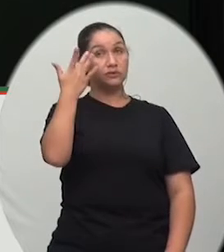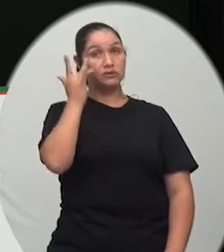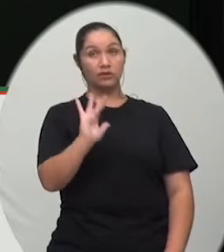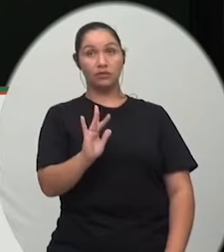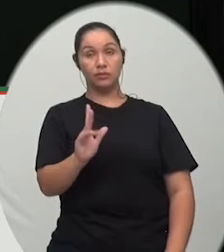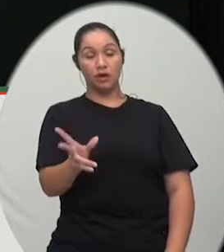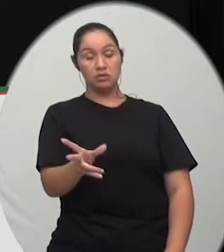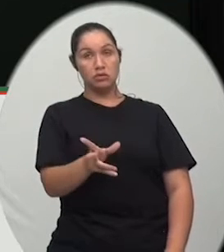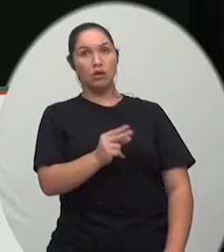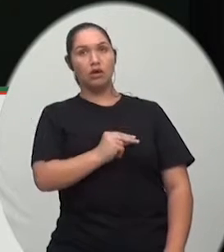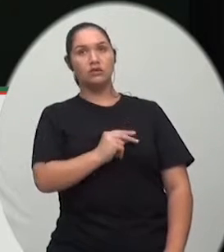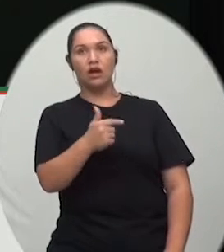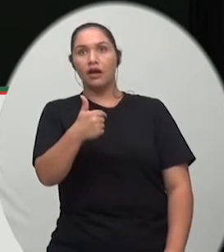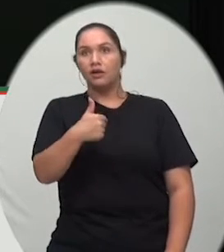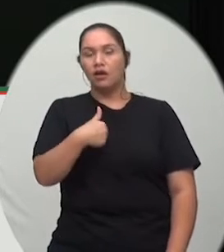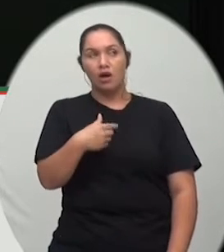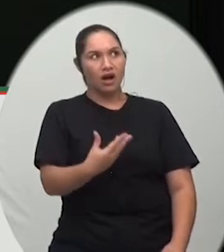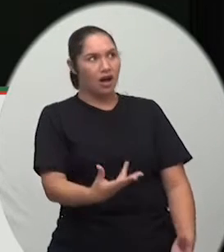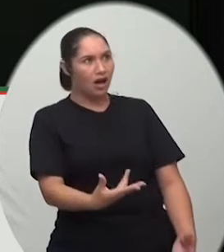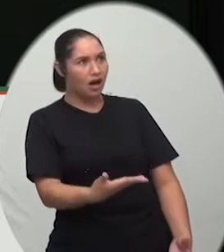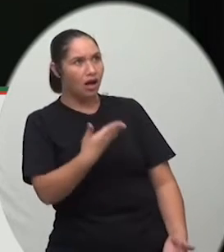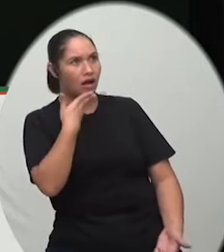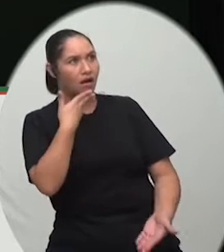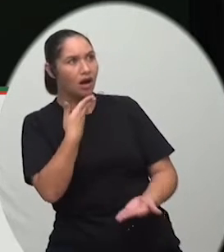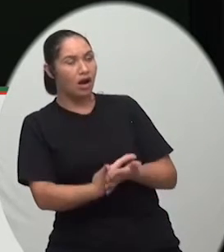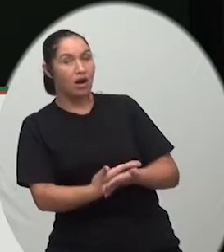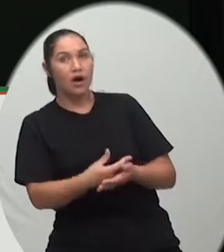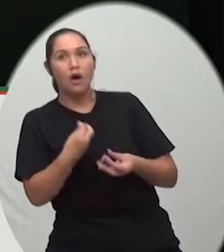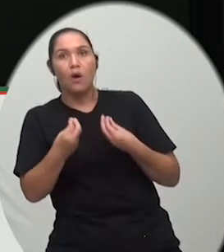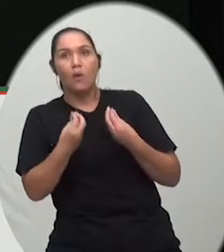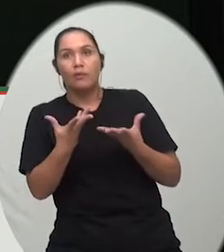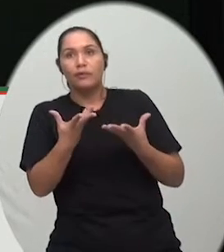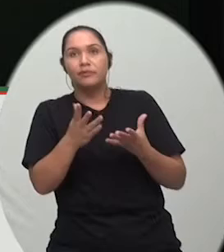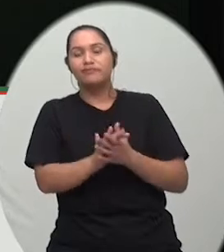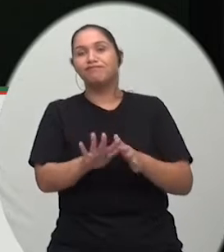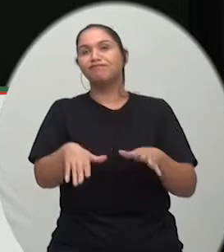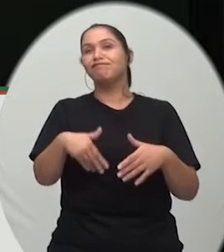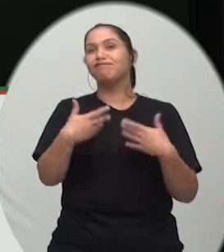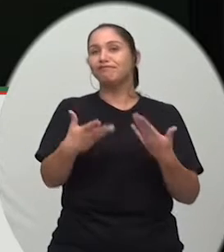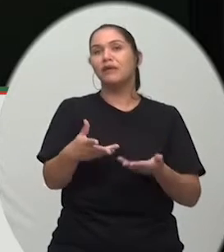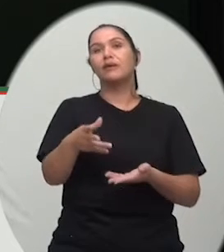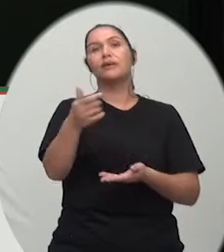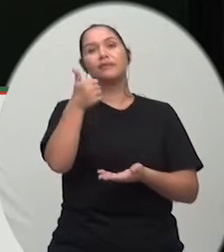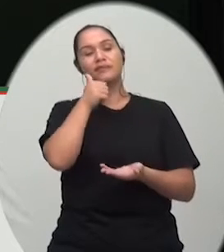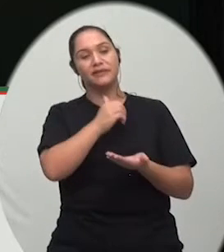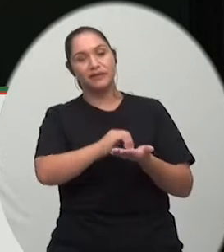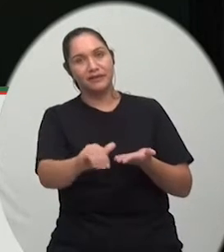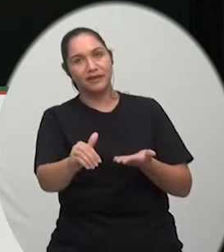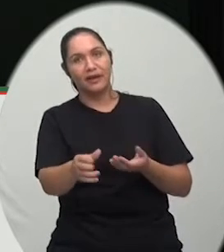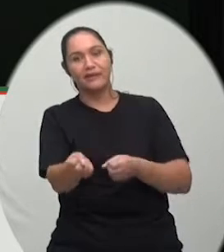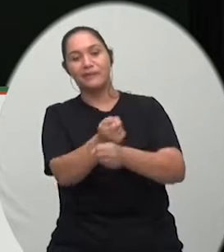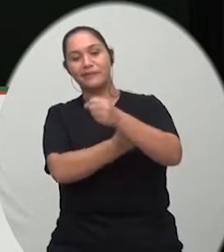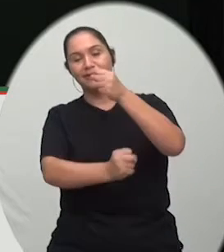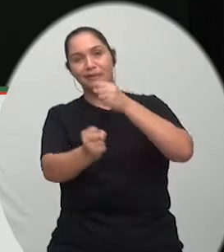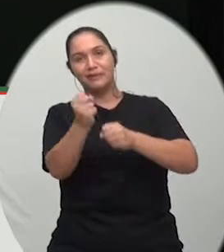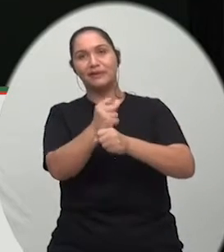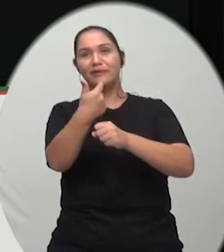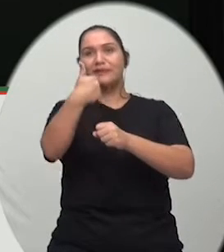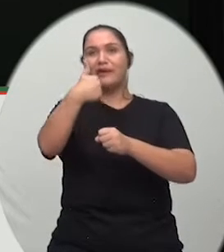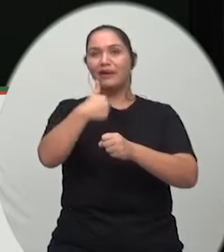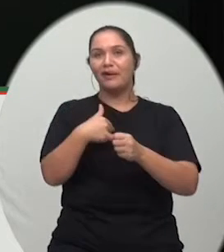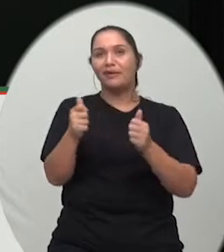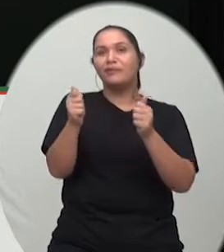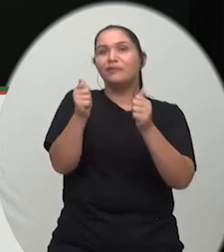caí da cadeira. Eu disse, secretária, o ano passado eu e o presidente estivemos aqui entregando um ofício para a